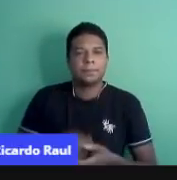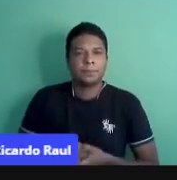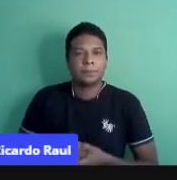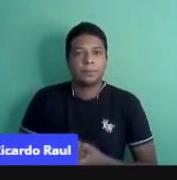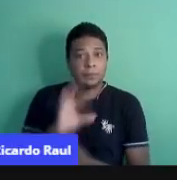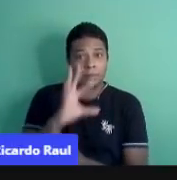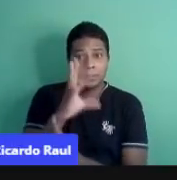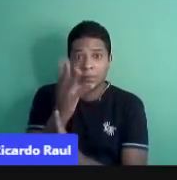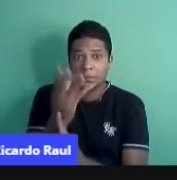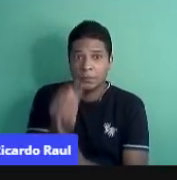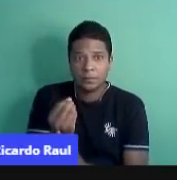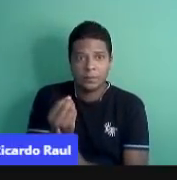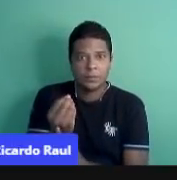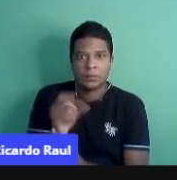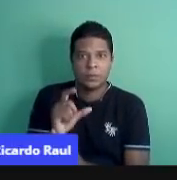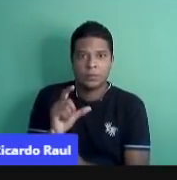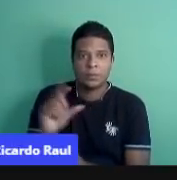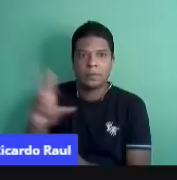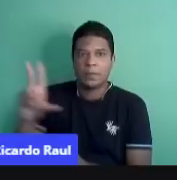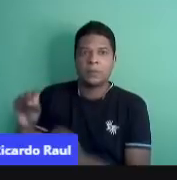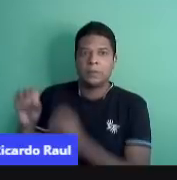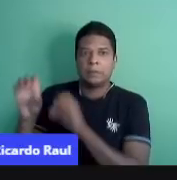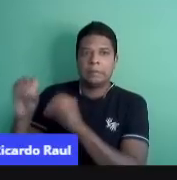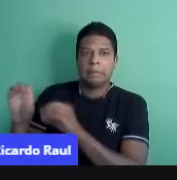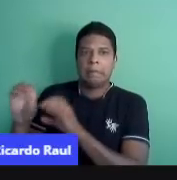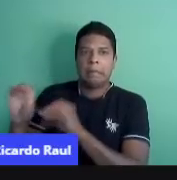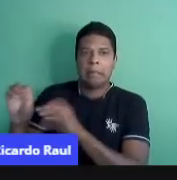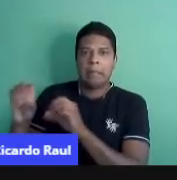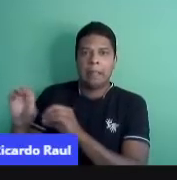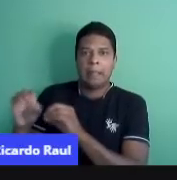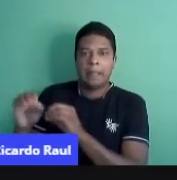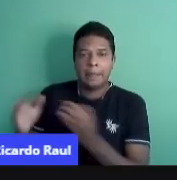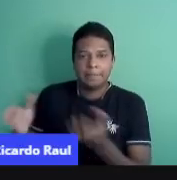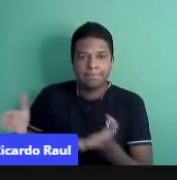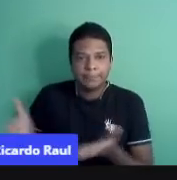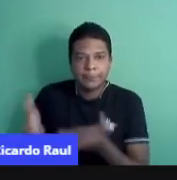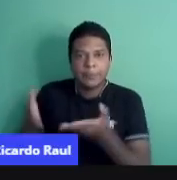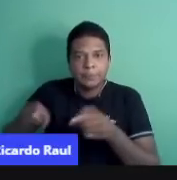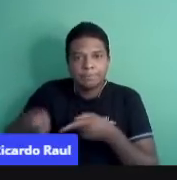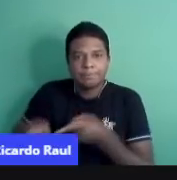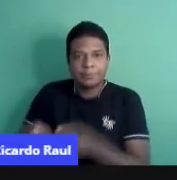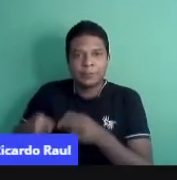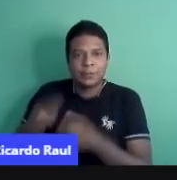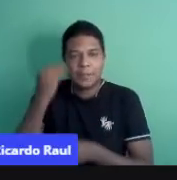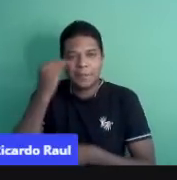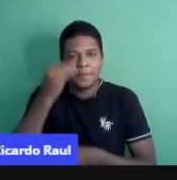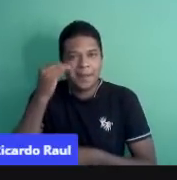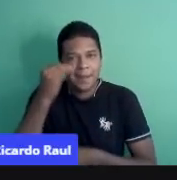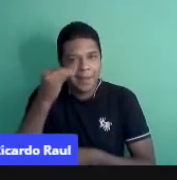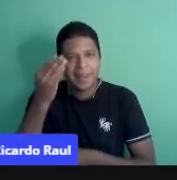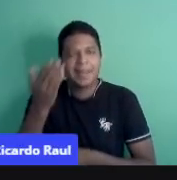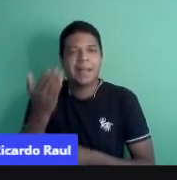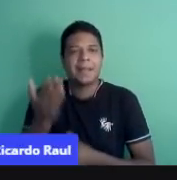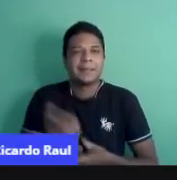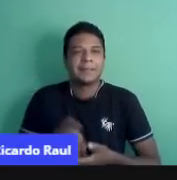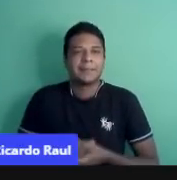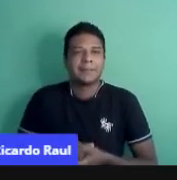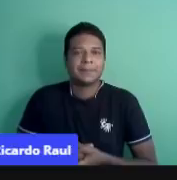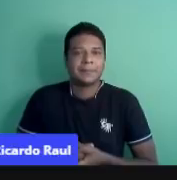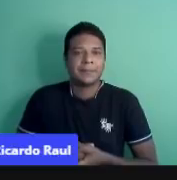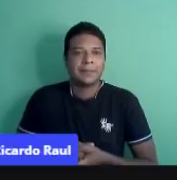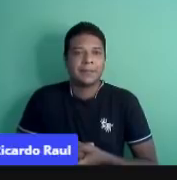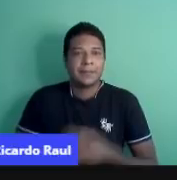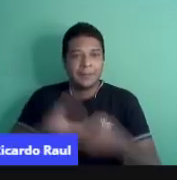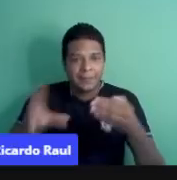não se ensina com transmissão, mas provocando experiências. E aí eu complemento ela